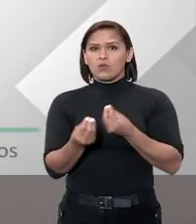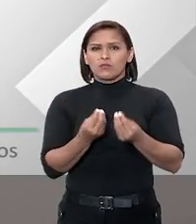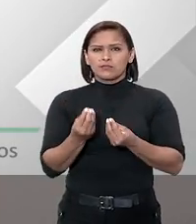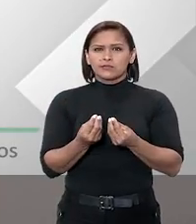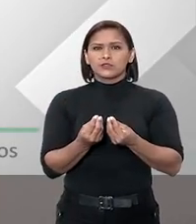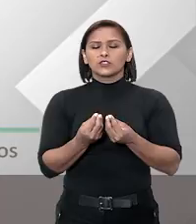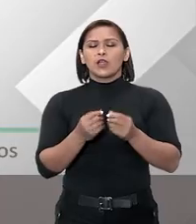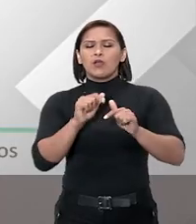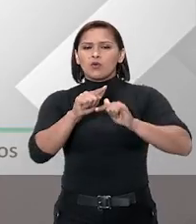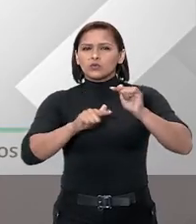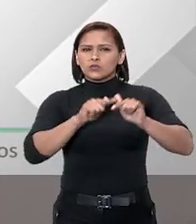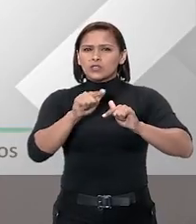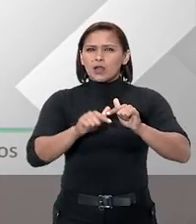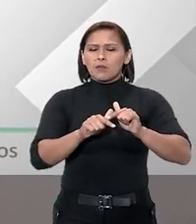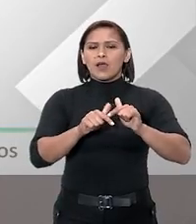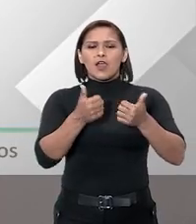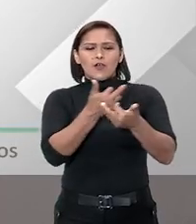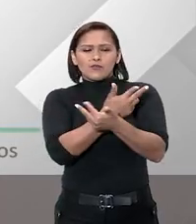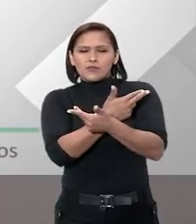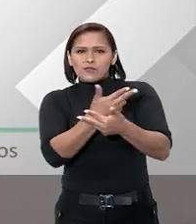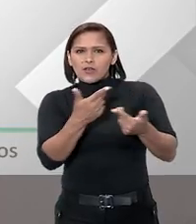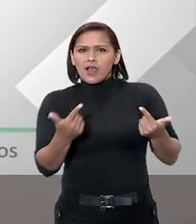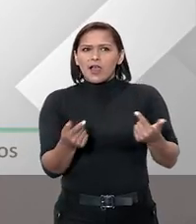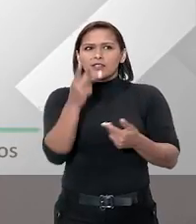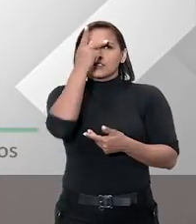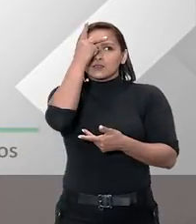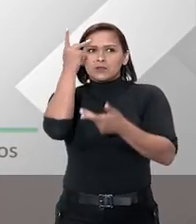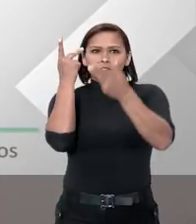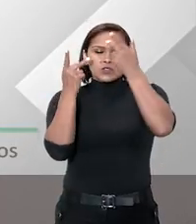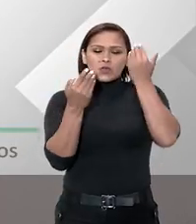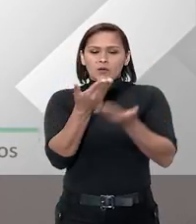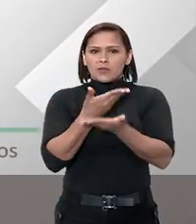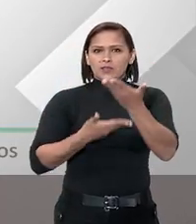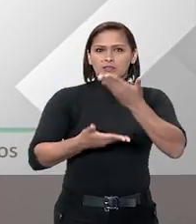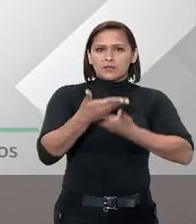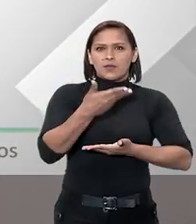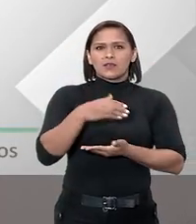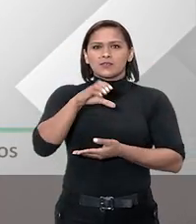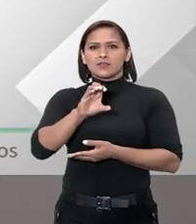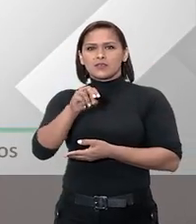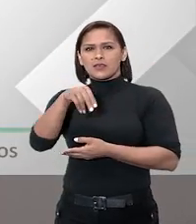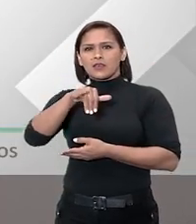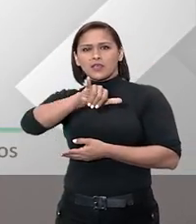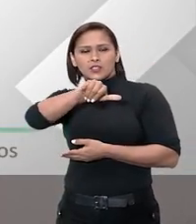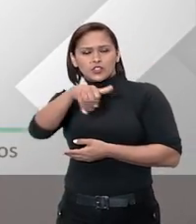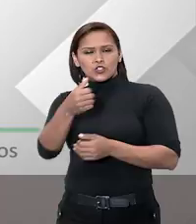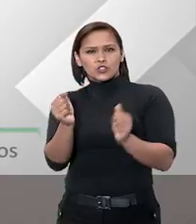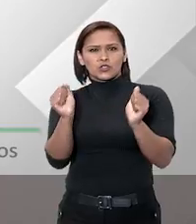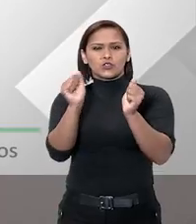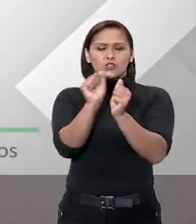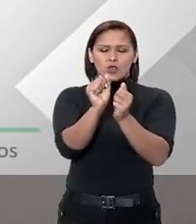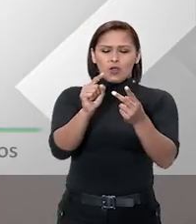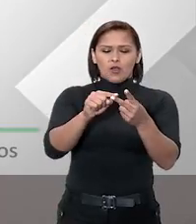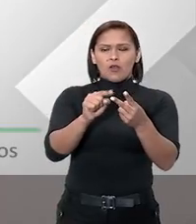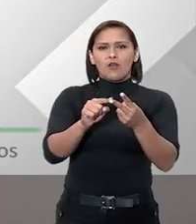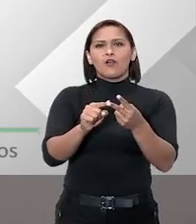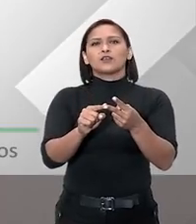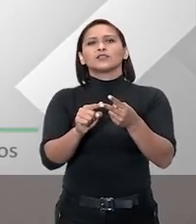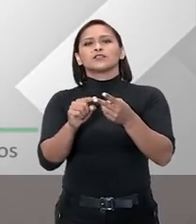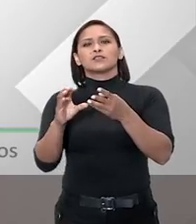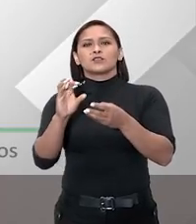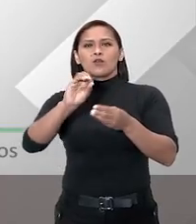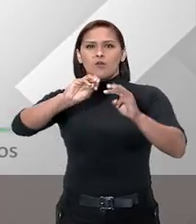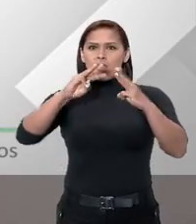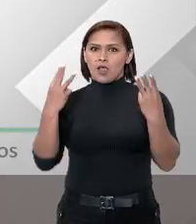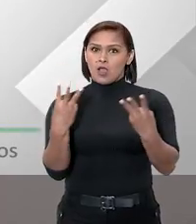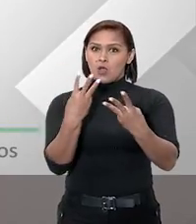foi um trabalho aí em várias mãos, com o CNJ, com o Conselho Nacional de Justiça, com o Fundo das Nações